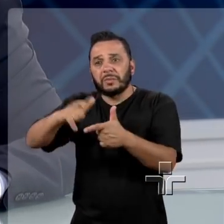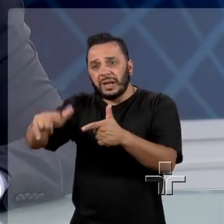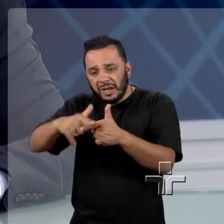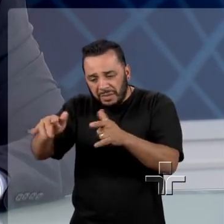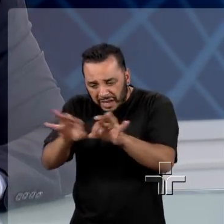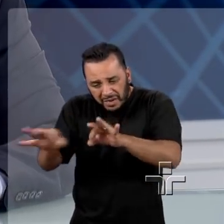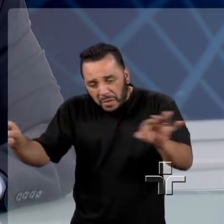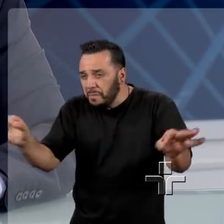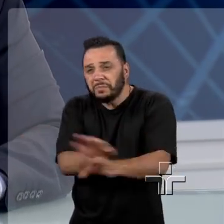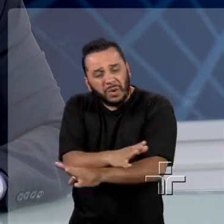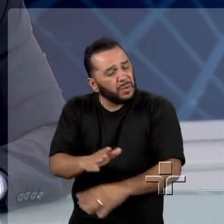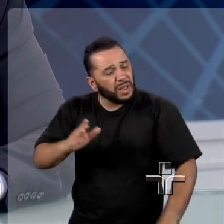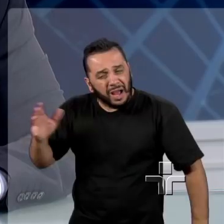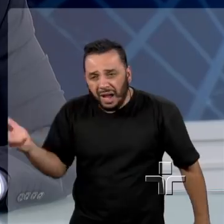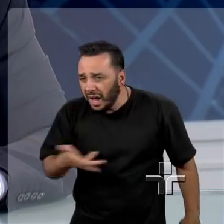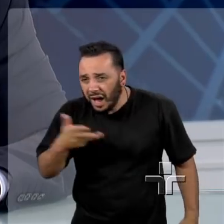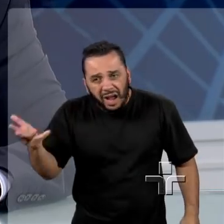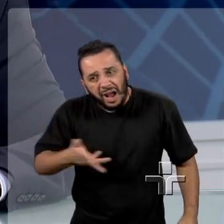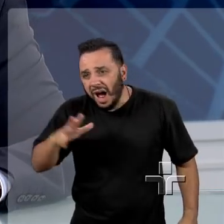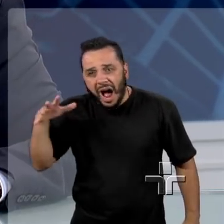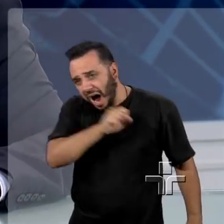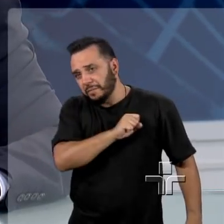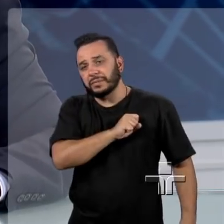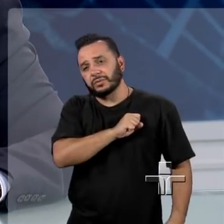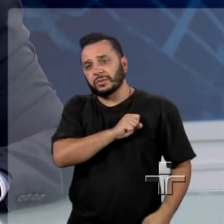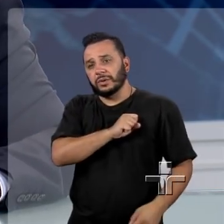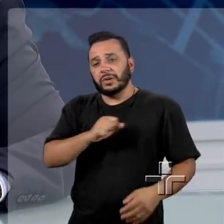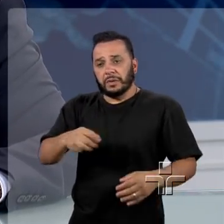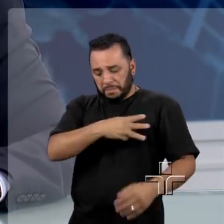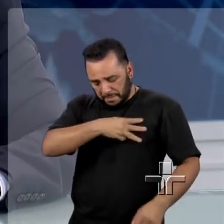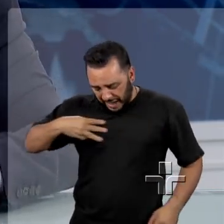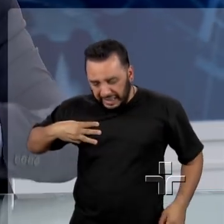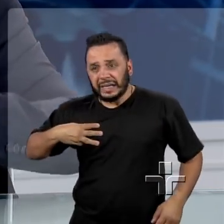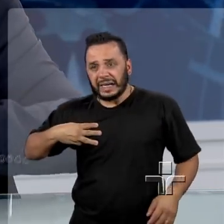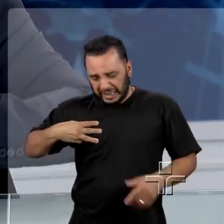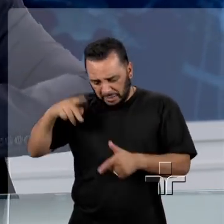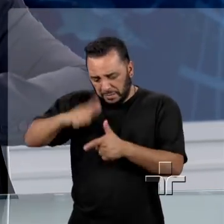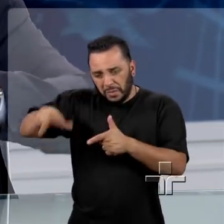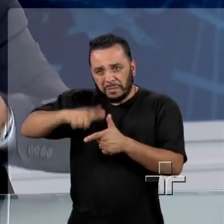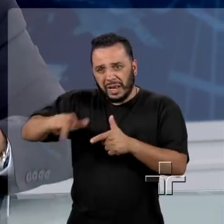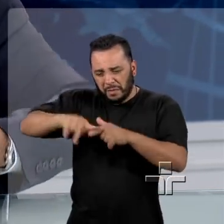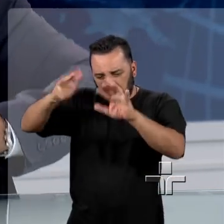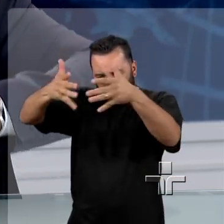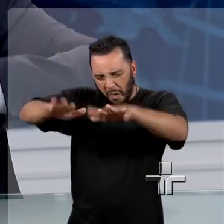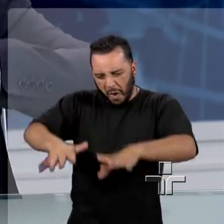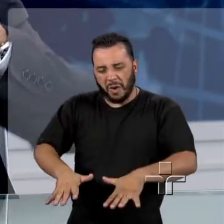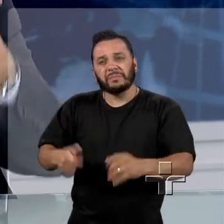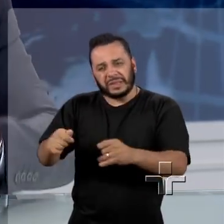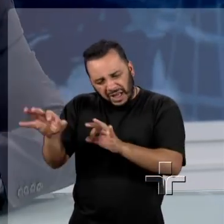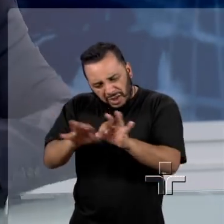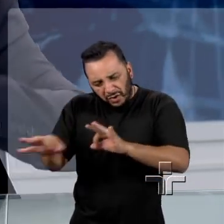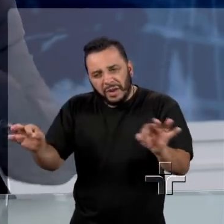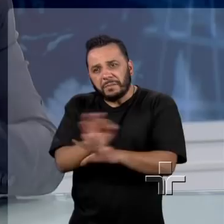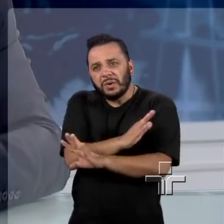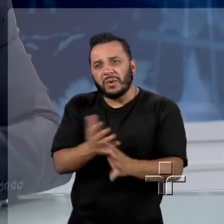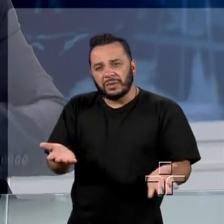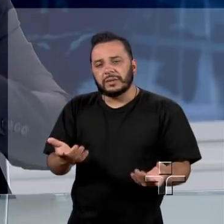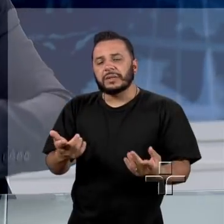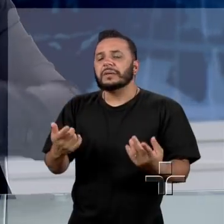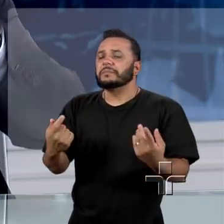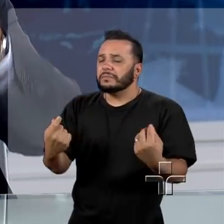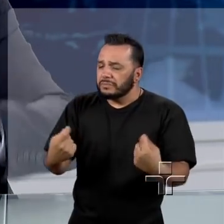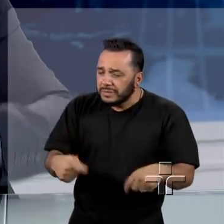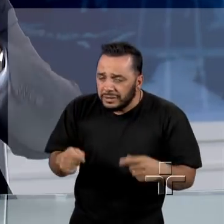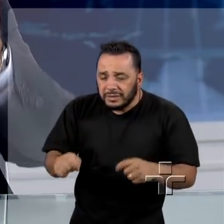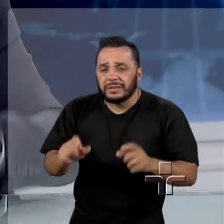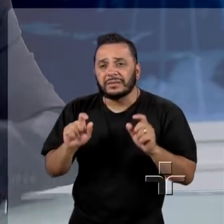passar isto a limpo. A tragédia de Mariana precisa ser resolvida. É necessário que se tenha leveza, tranquilidade, que